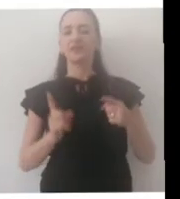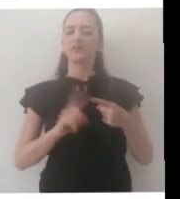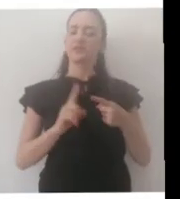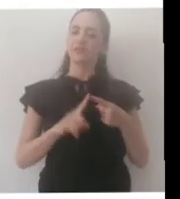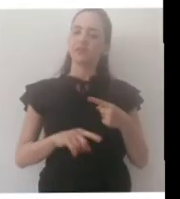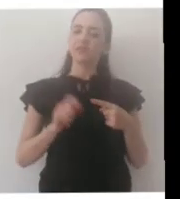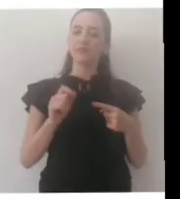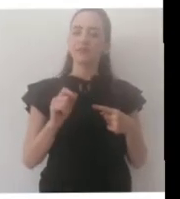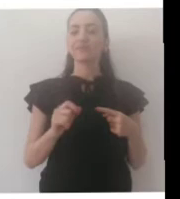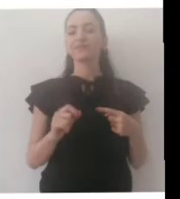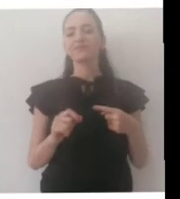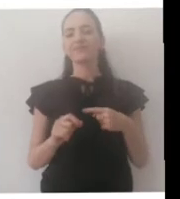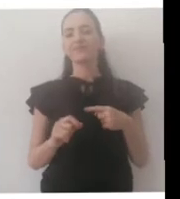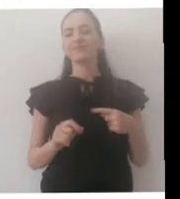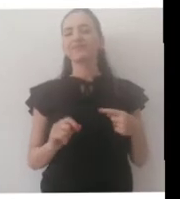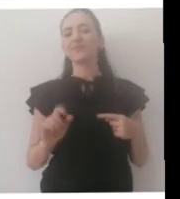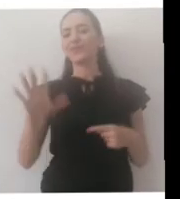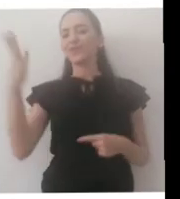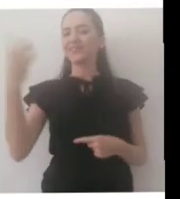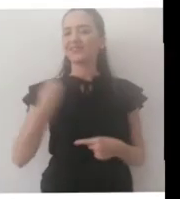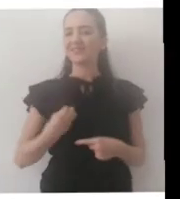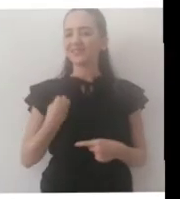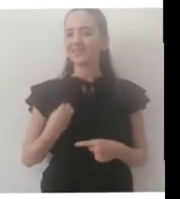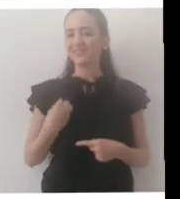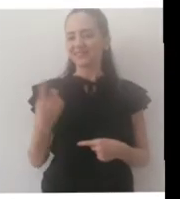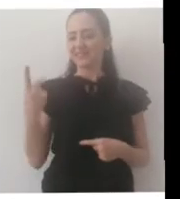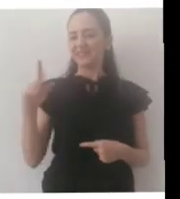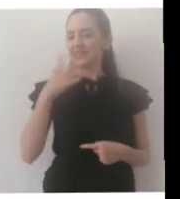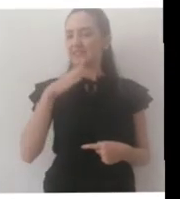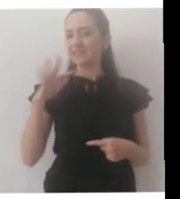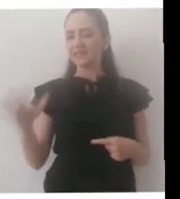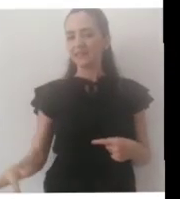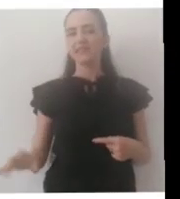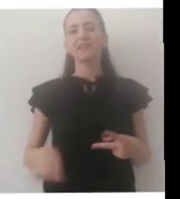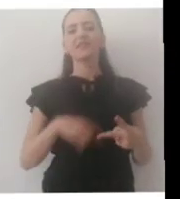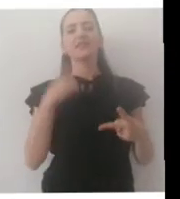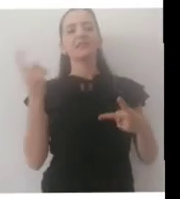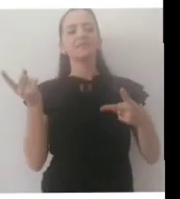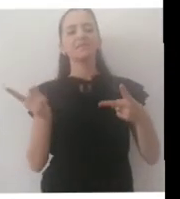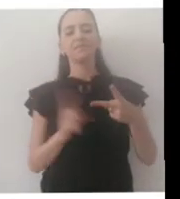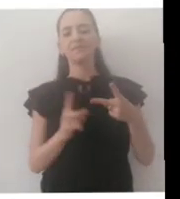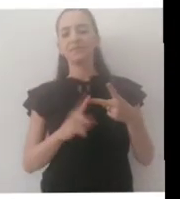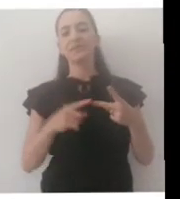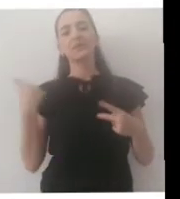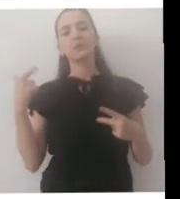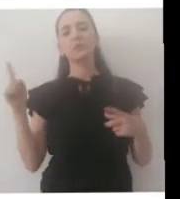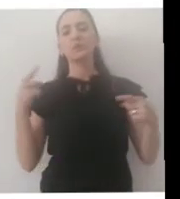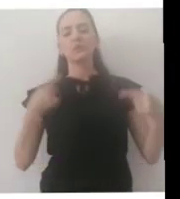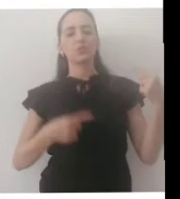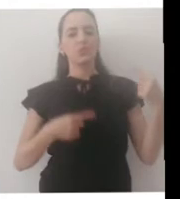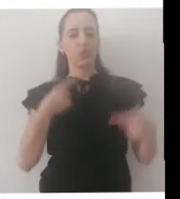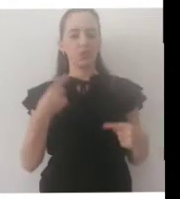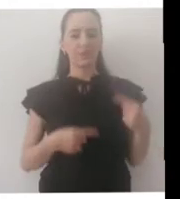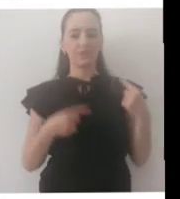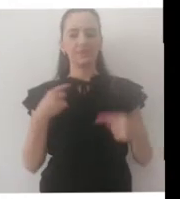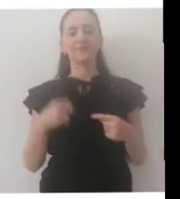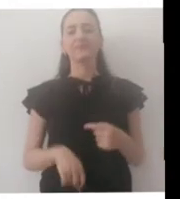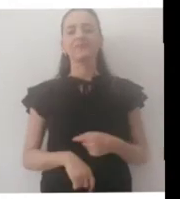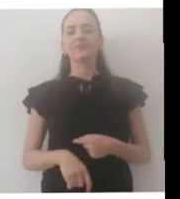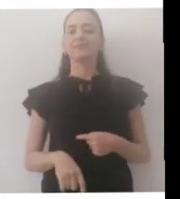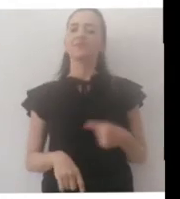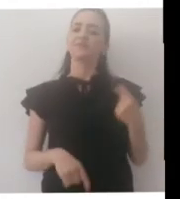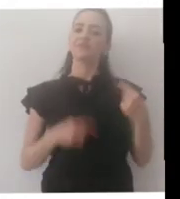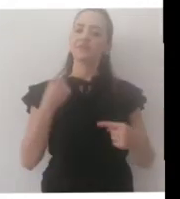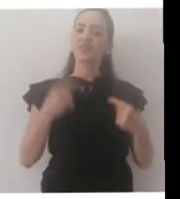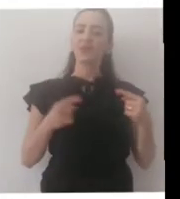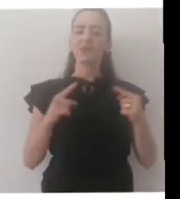aula. Situações de vida cotidiana e jogos. Tá vendo? 2 blocos. Situação de vida cotidiana, isso tudo que eu falei, e